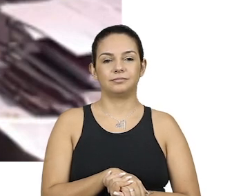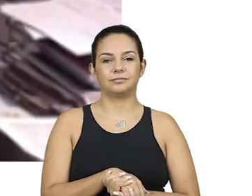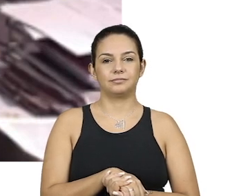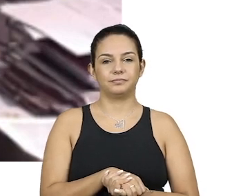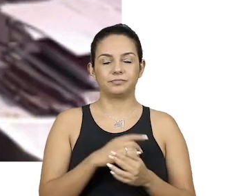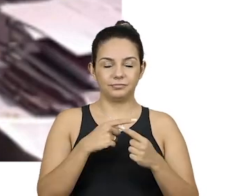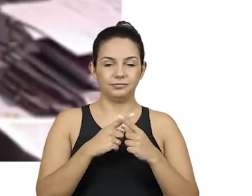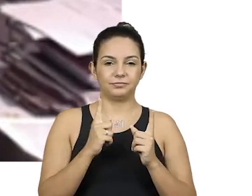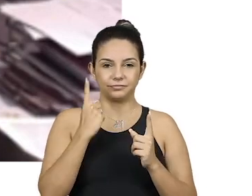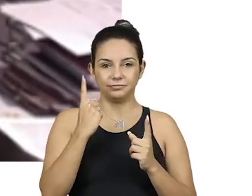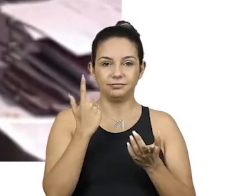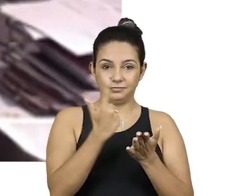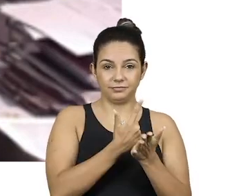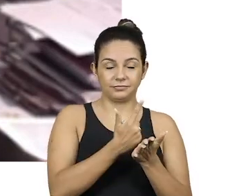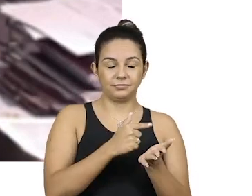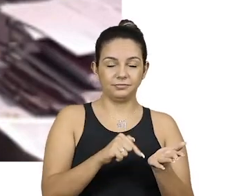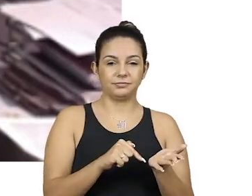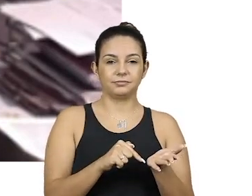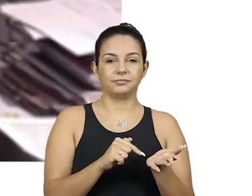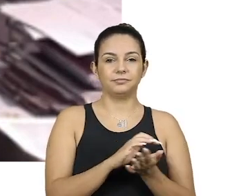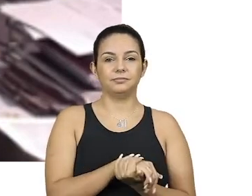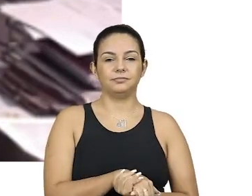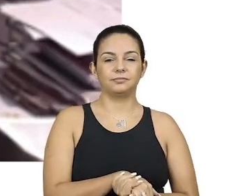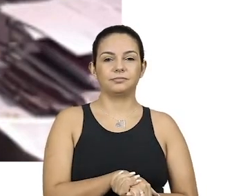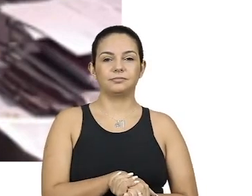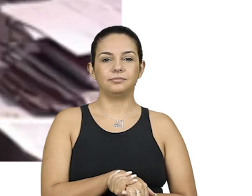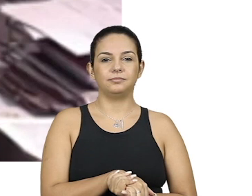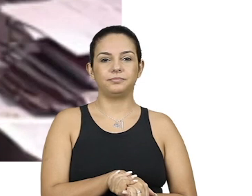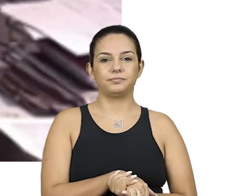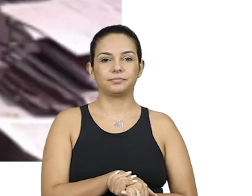Mas é um livro...